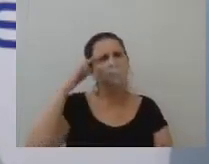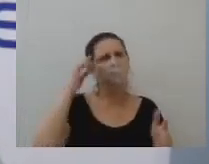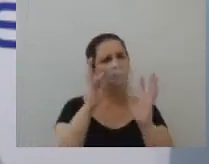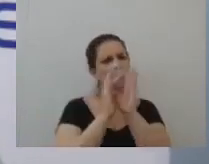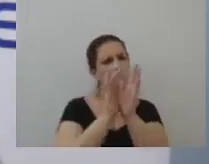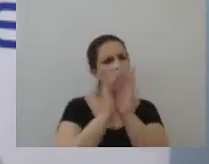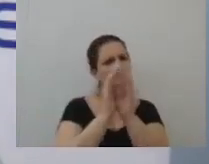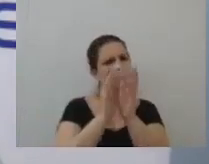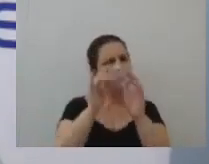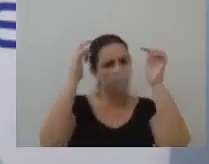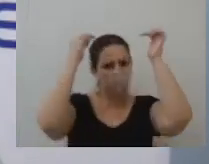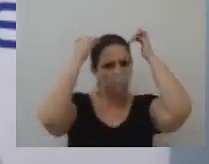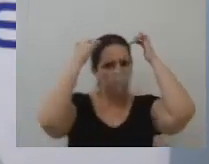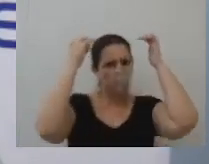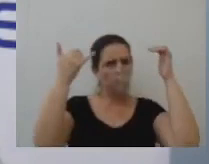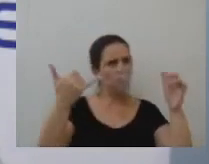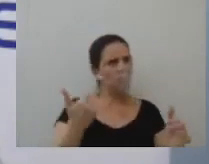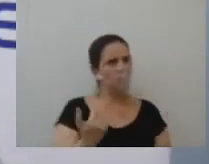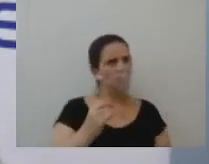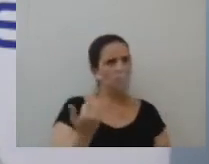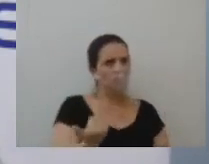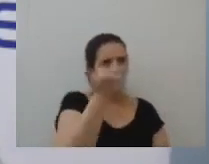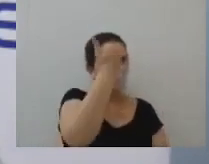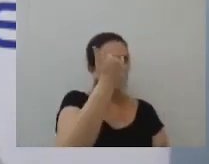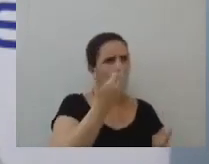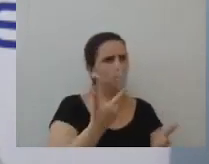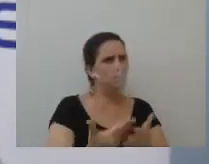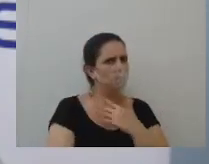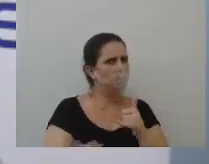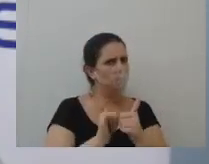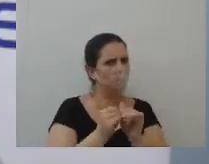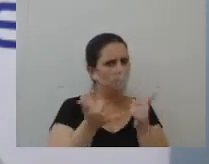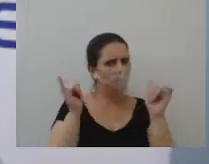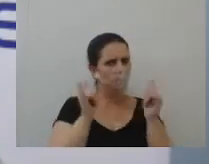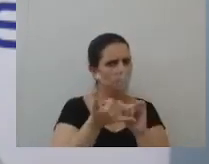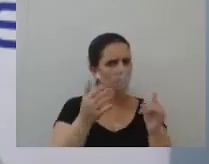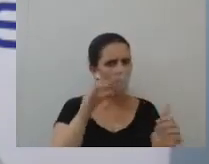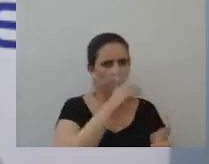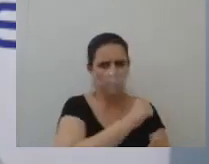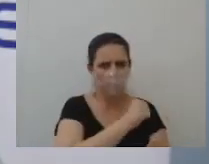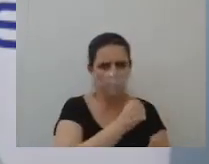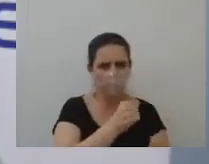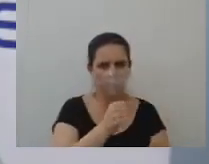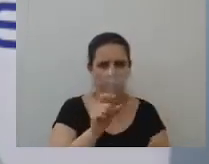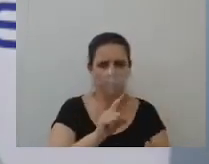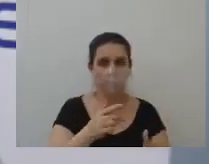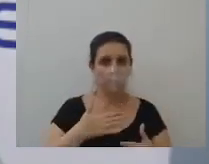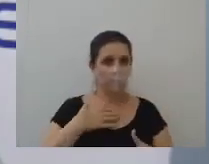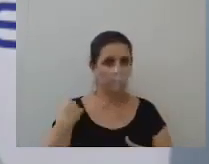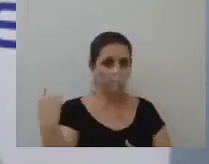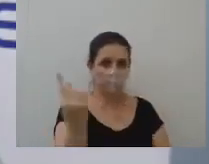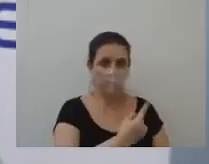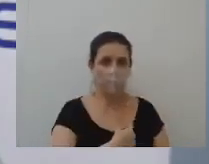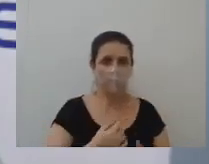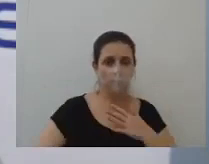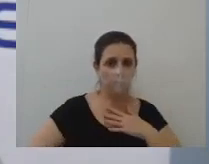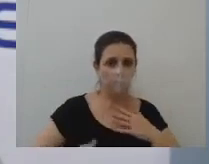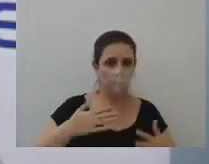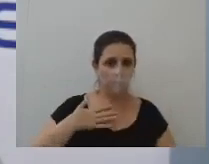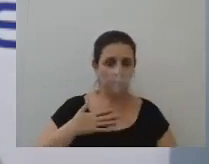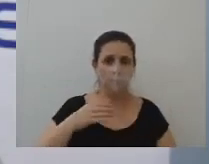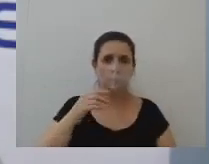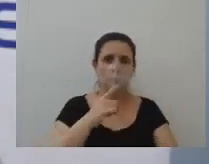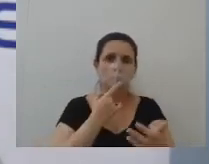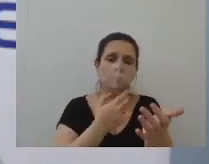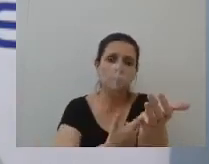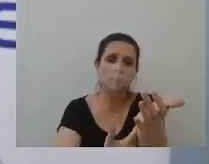cérebro precisa ser alertado se você perde energia rápido ou não. Lembra que nós somos animais de sangue quente. Nosso corpo está lá perto